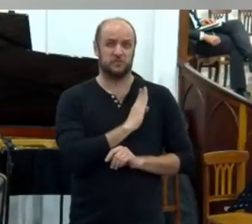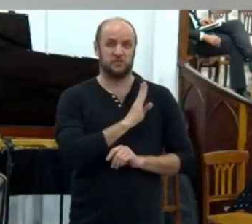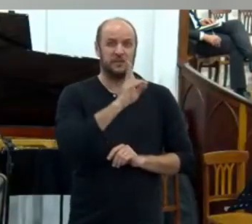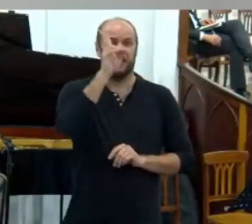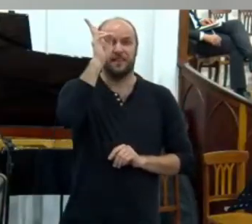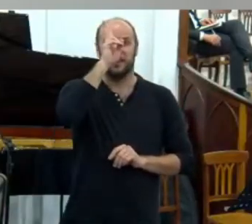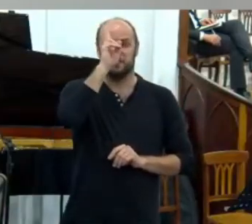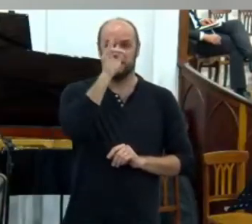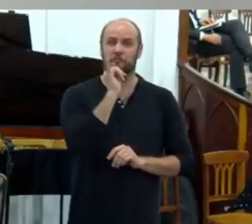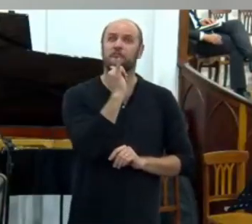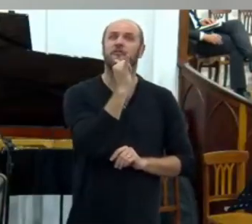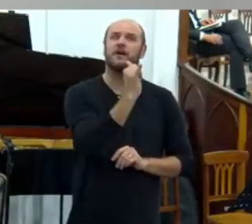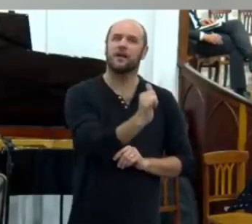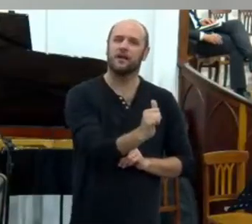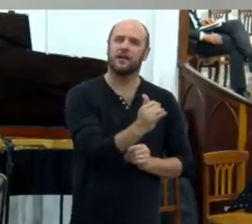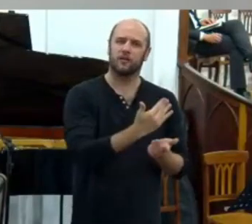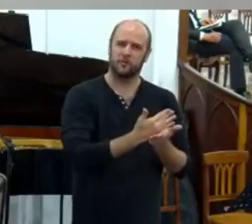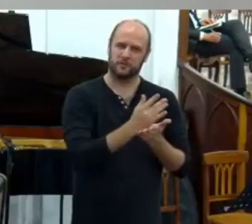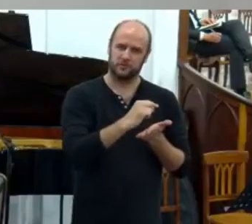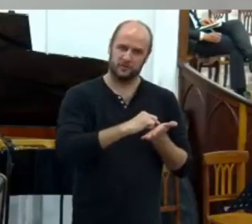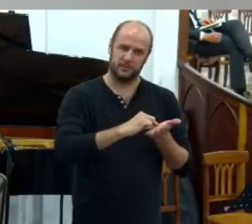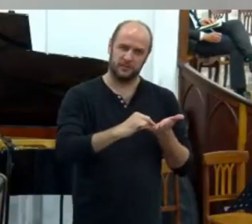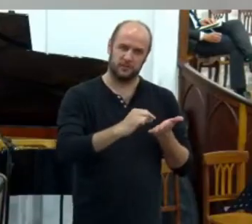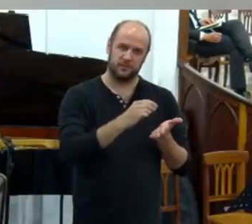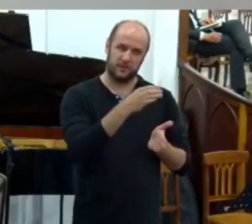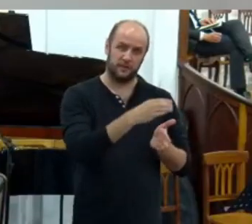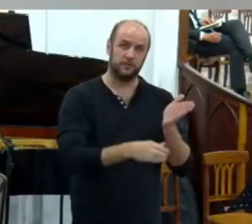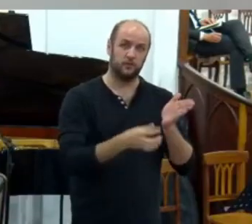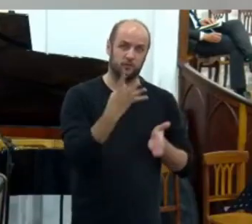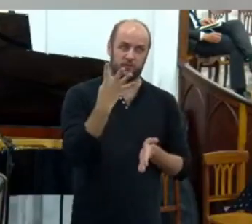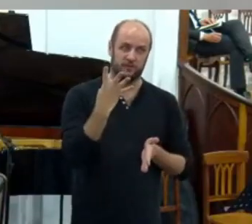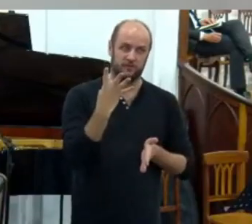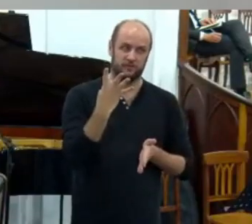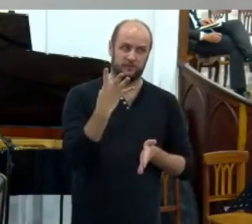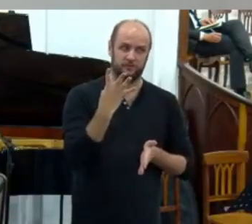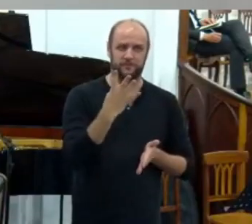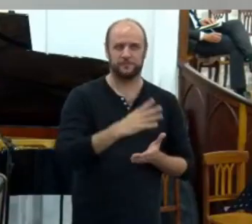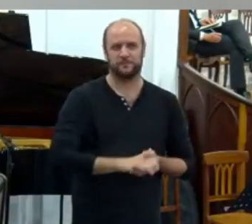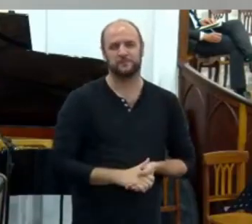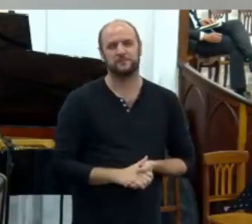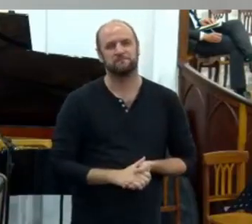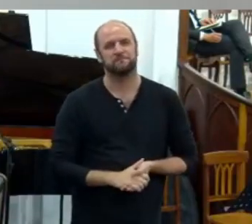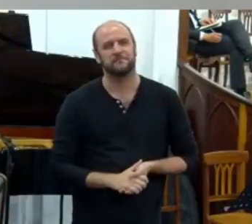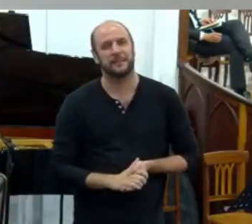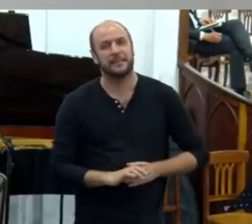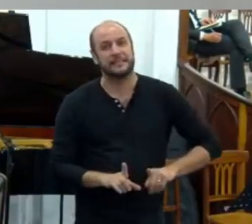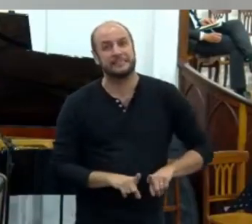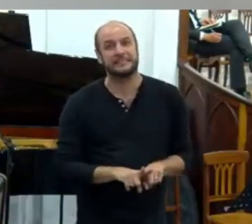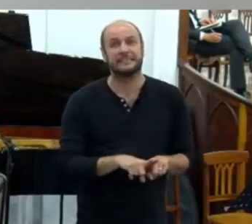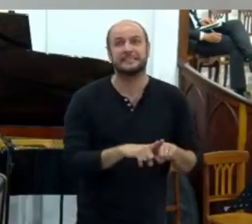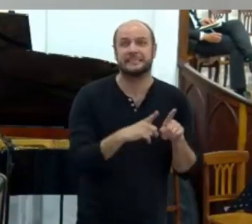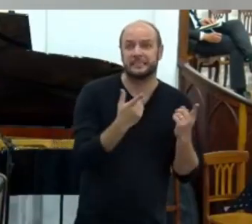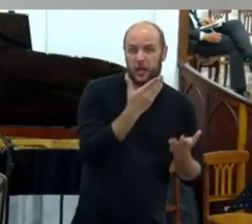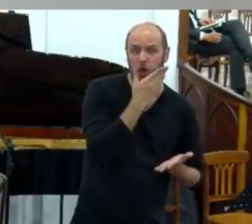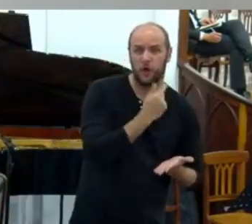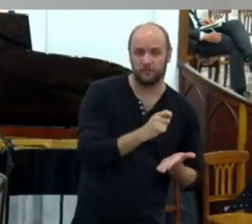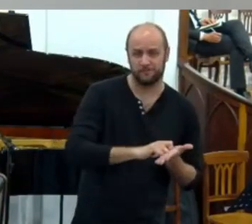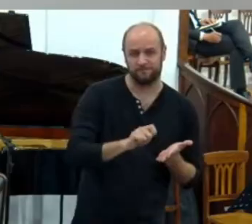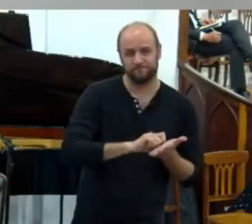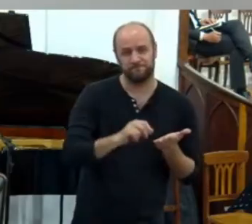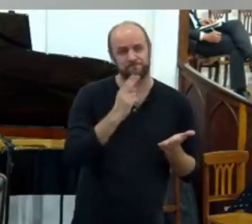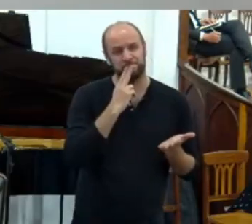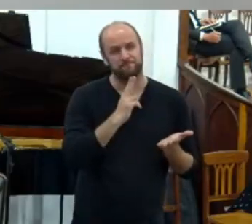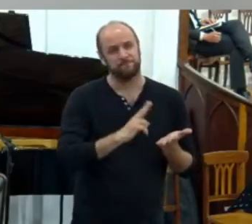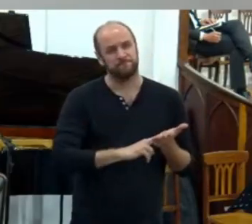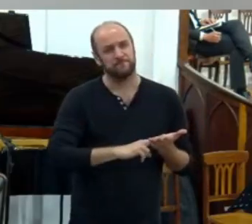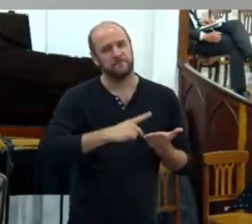nos fala no início dos versículos do capítulo 4. Portanto, o escritor dessa carta tem o